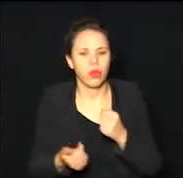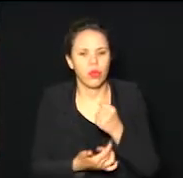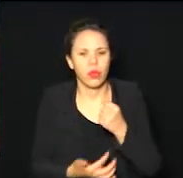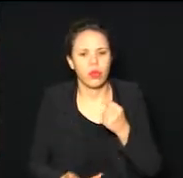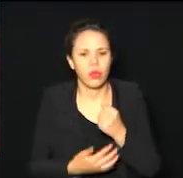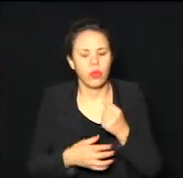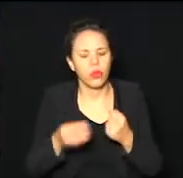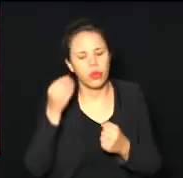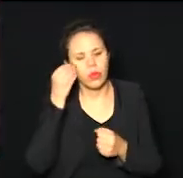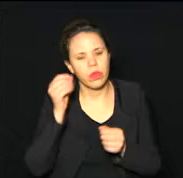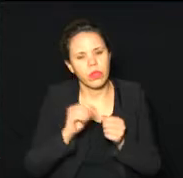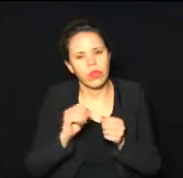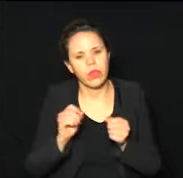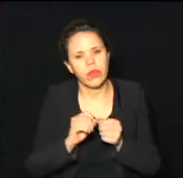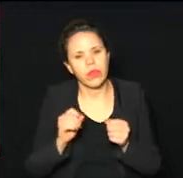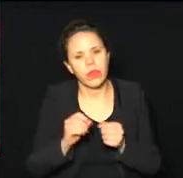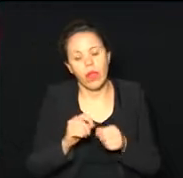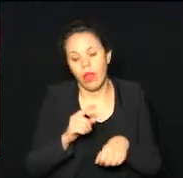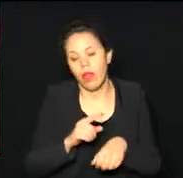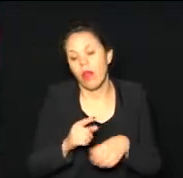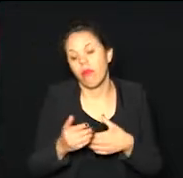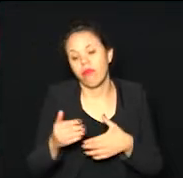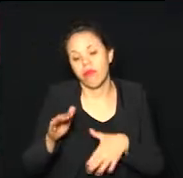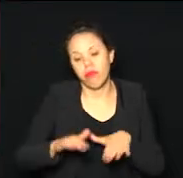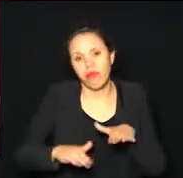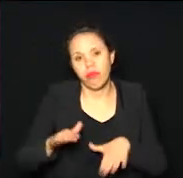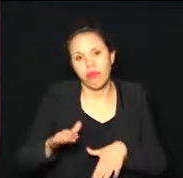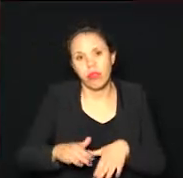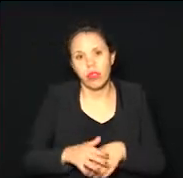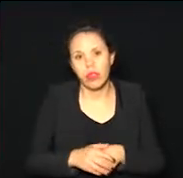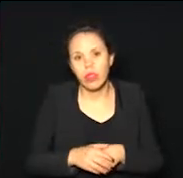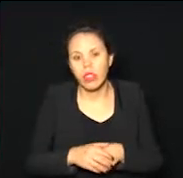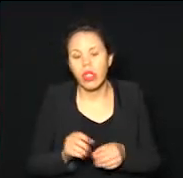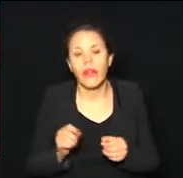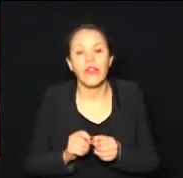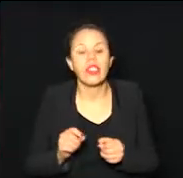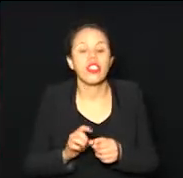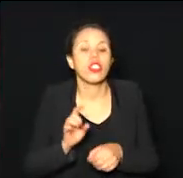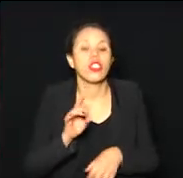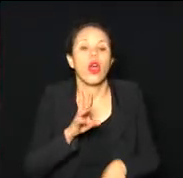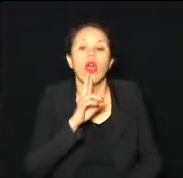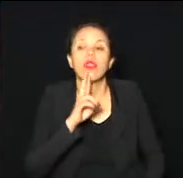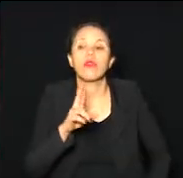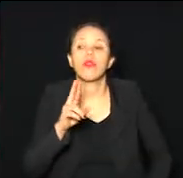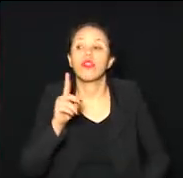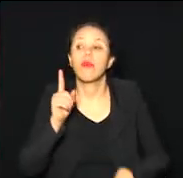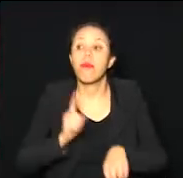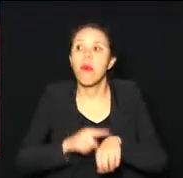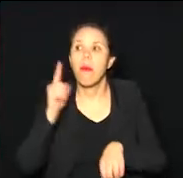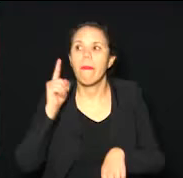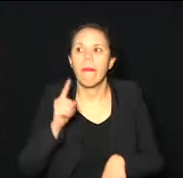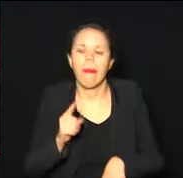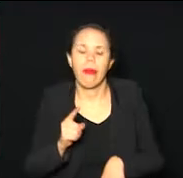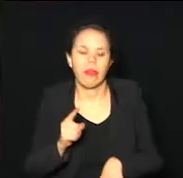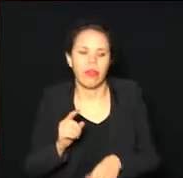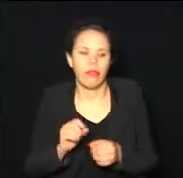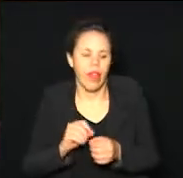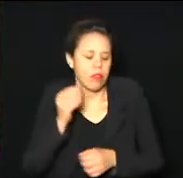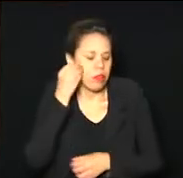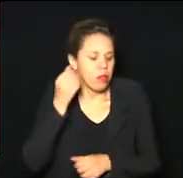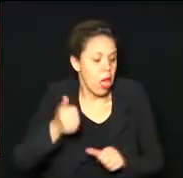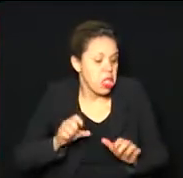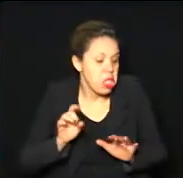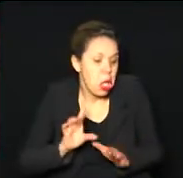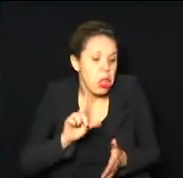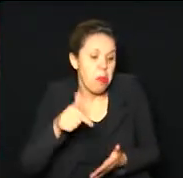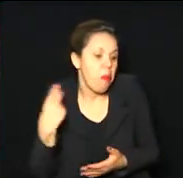são feitos, eles são temporais, quer dizer, eles são uma resposta do momento do teste, né?